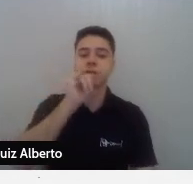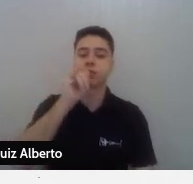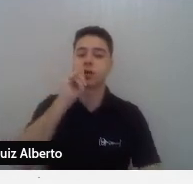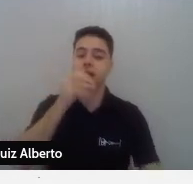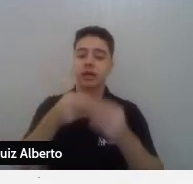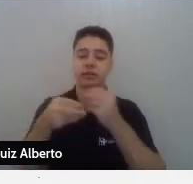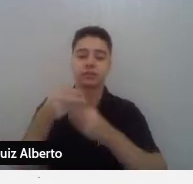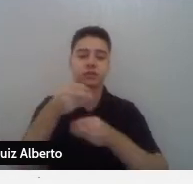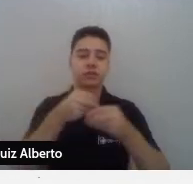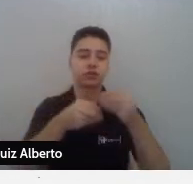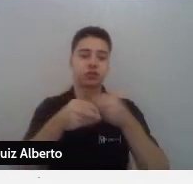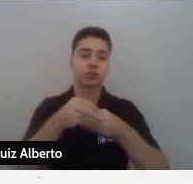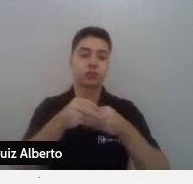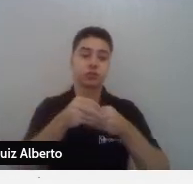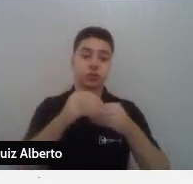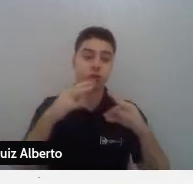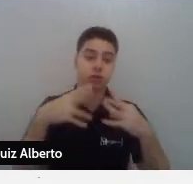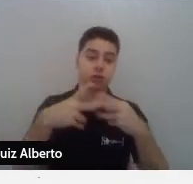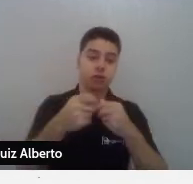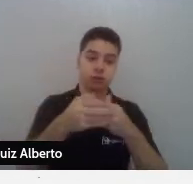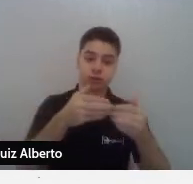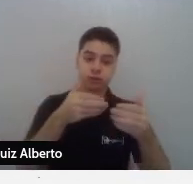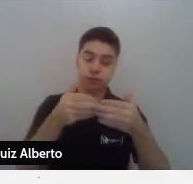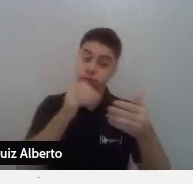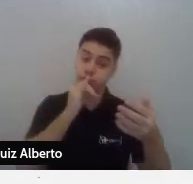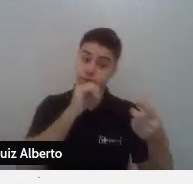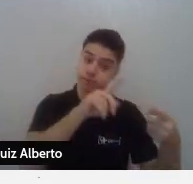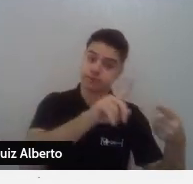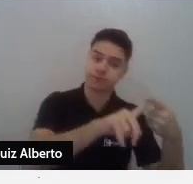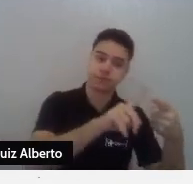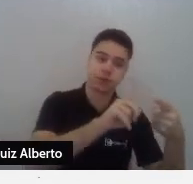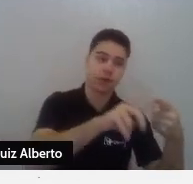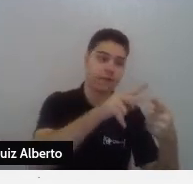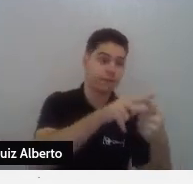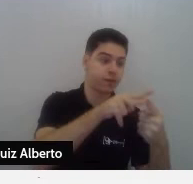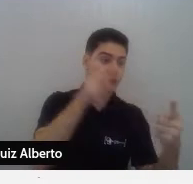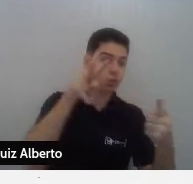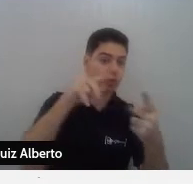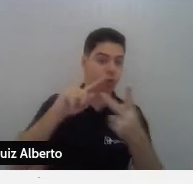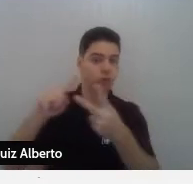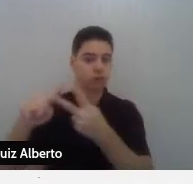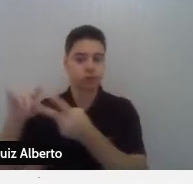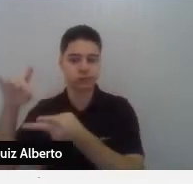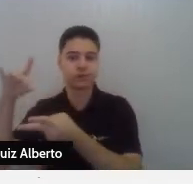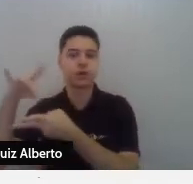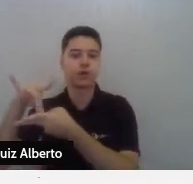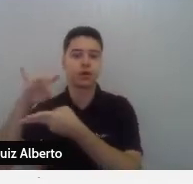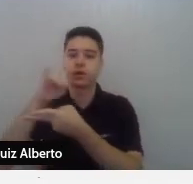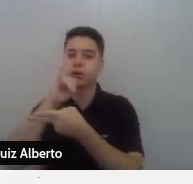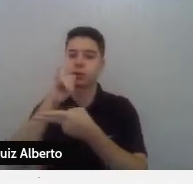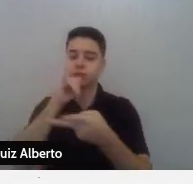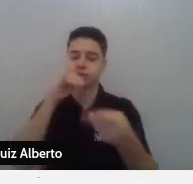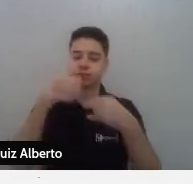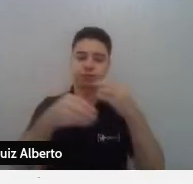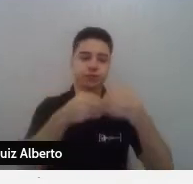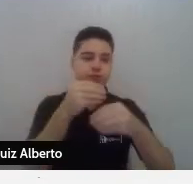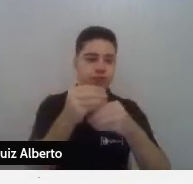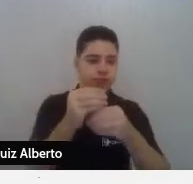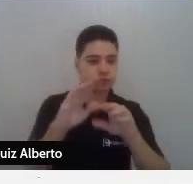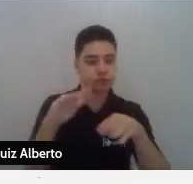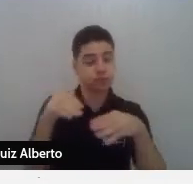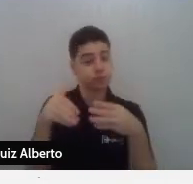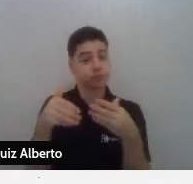realidades, né? Tanto a virtual como a aumentada. Então, é